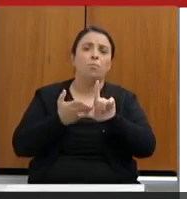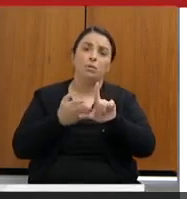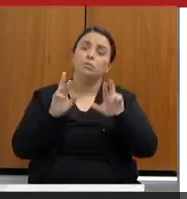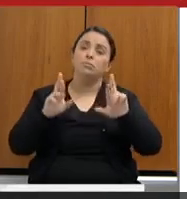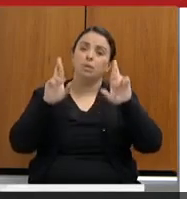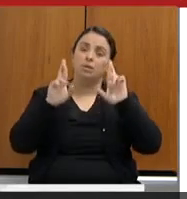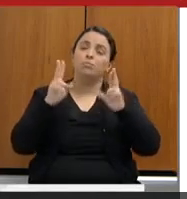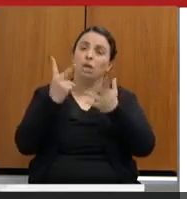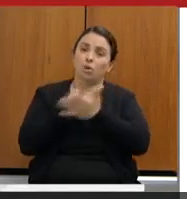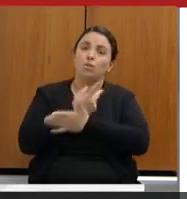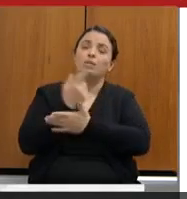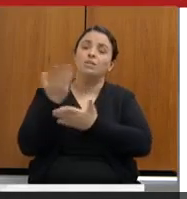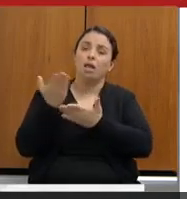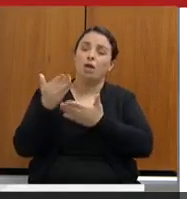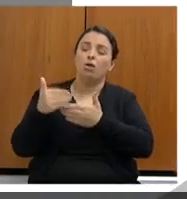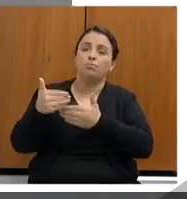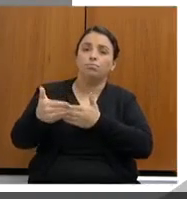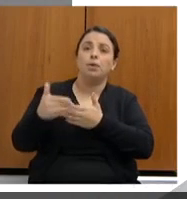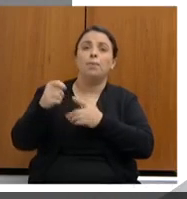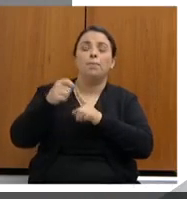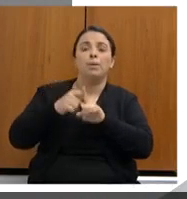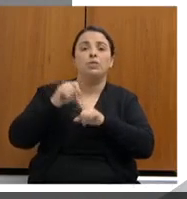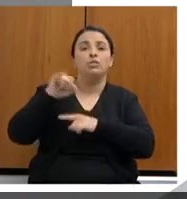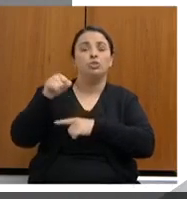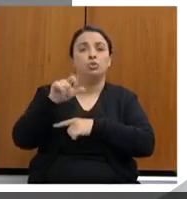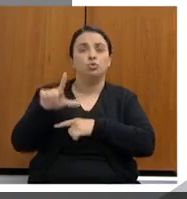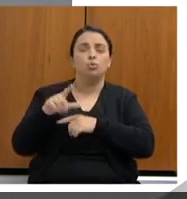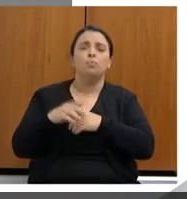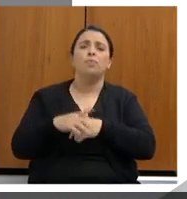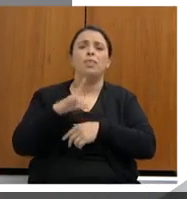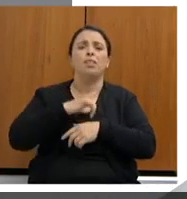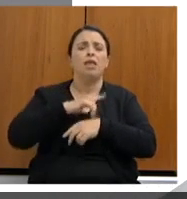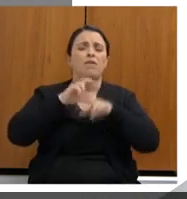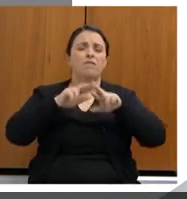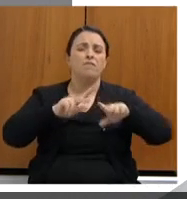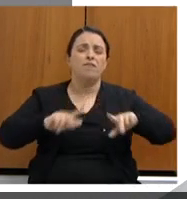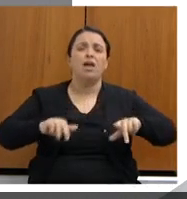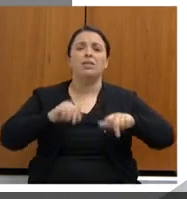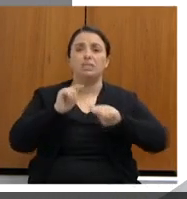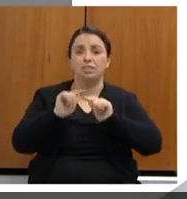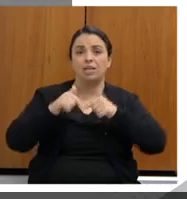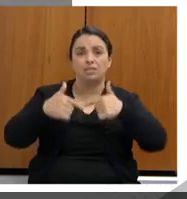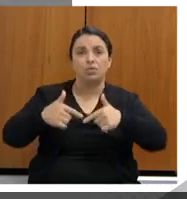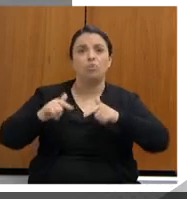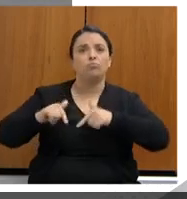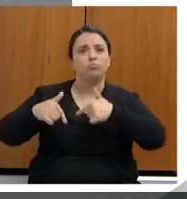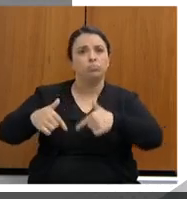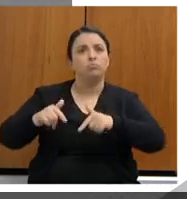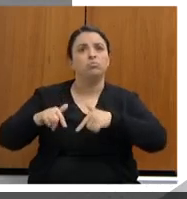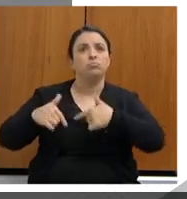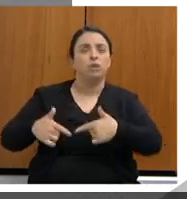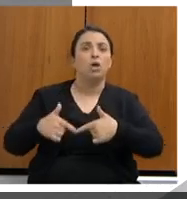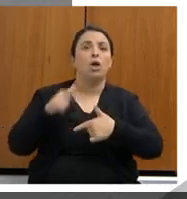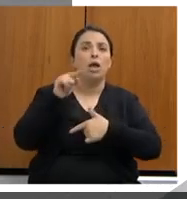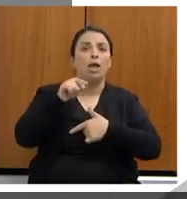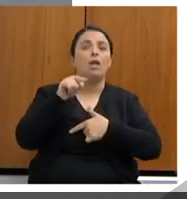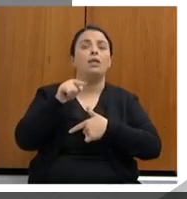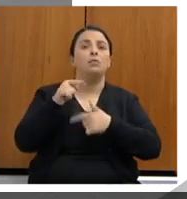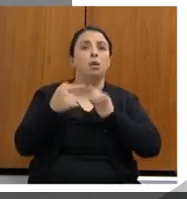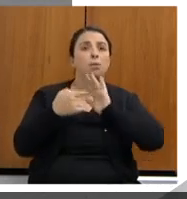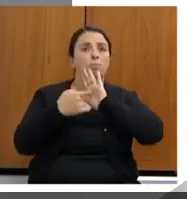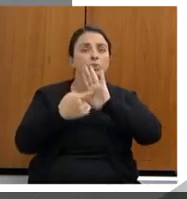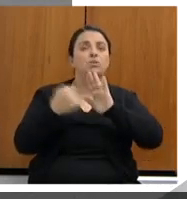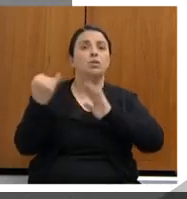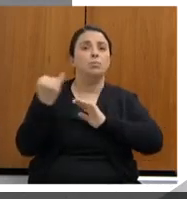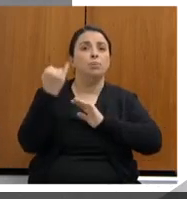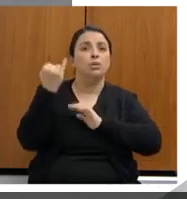passar temos diversas outras ações Vale destaque aqui para 63